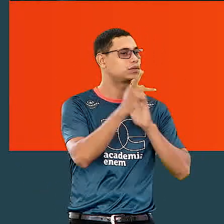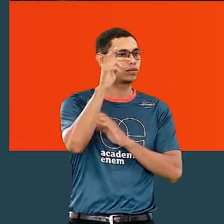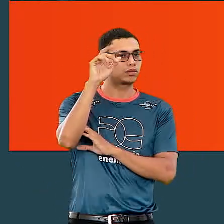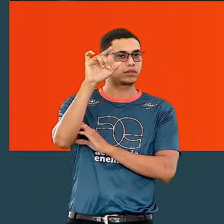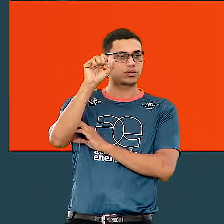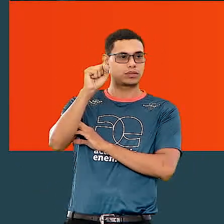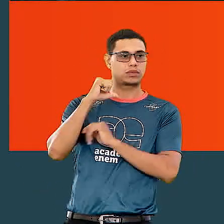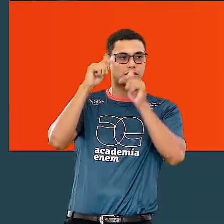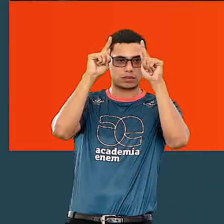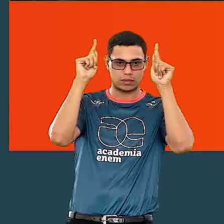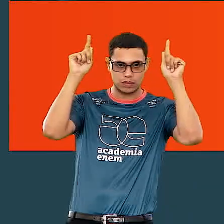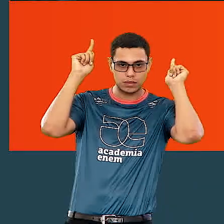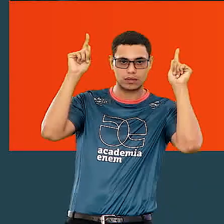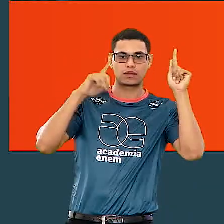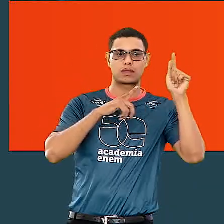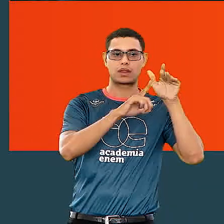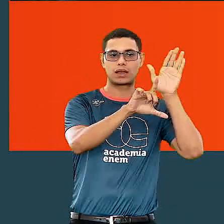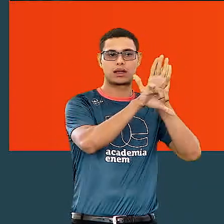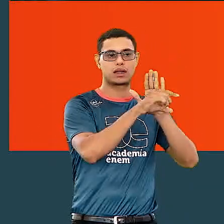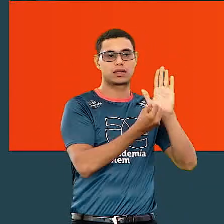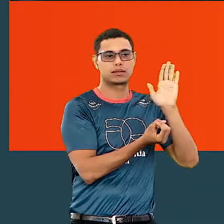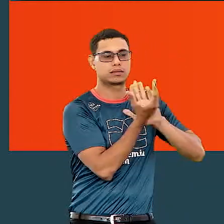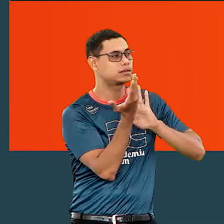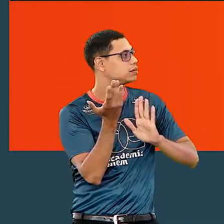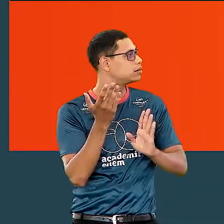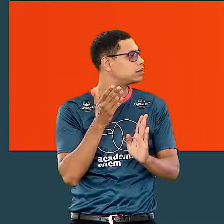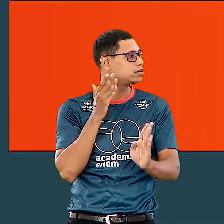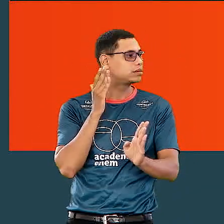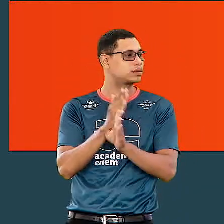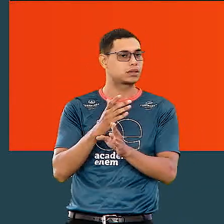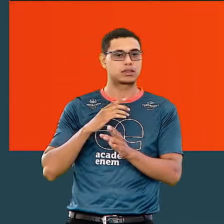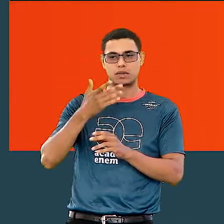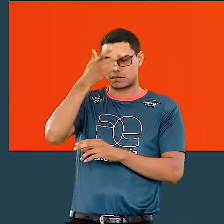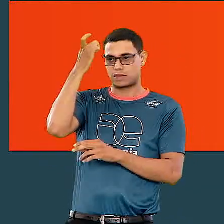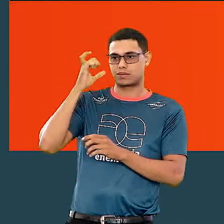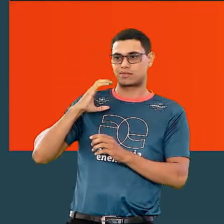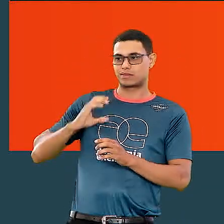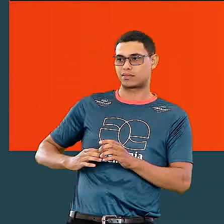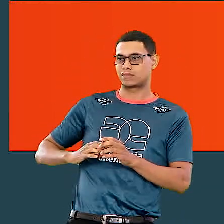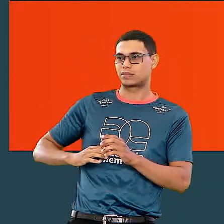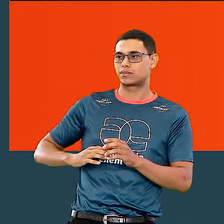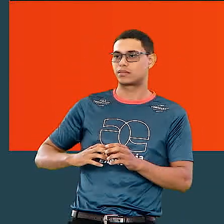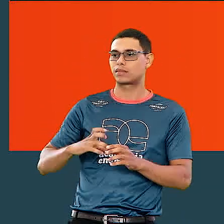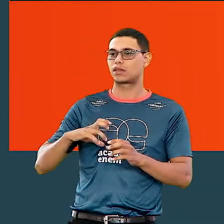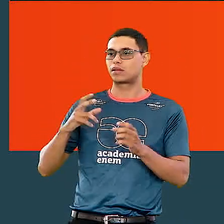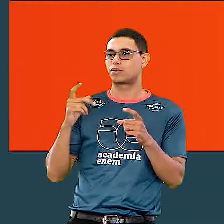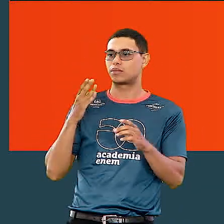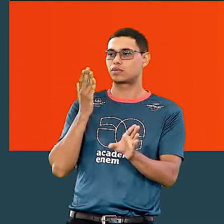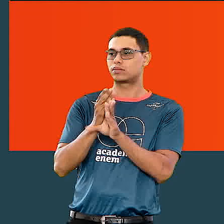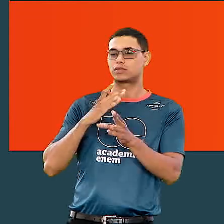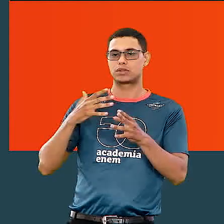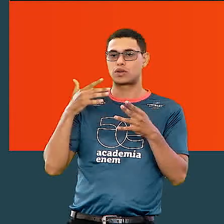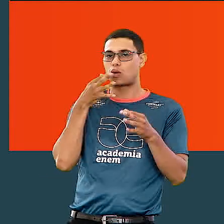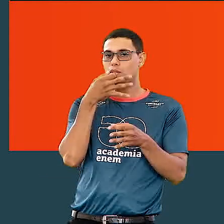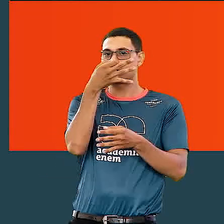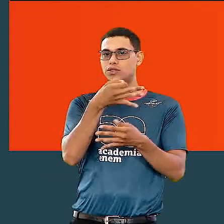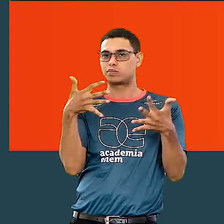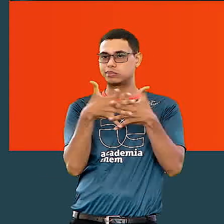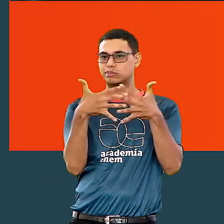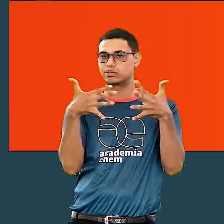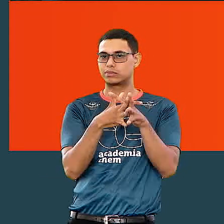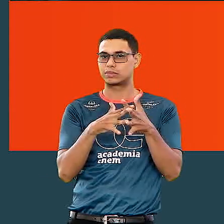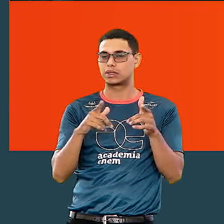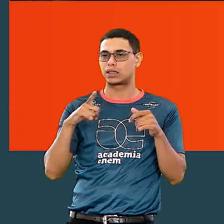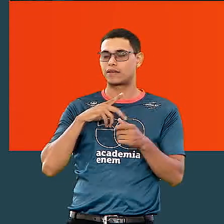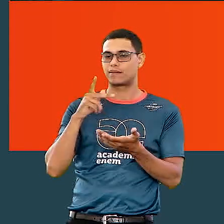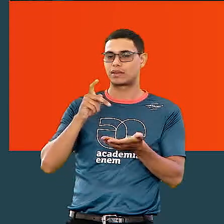as leis comuns nasciam de uma convenção entre cidadãos, definida pelo confronto de suas opiniões em um verdadeiro